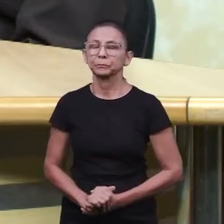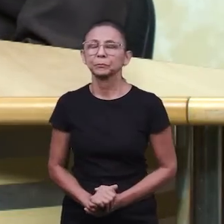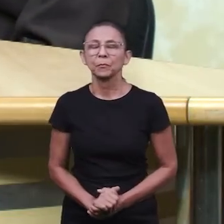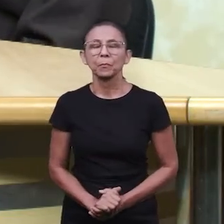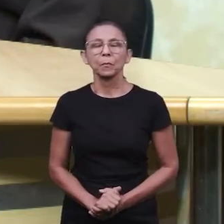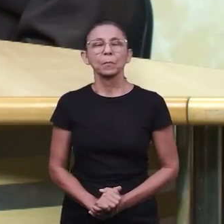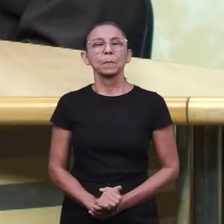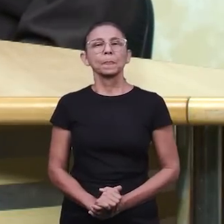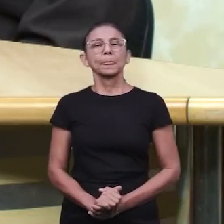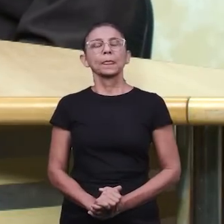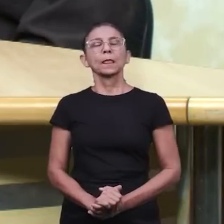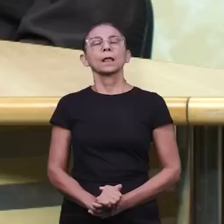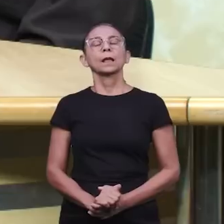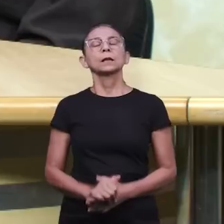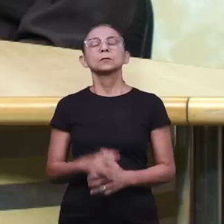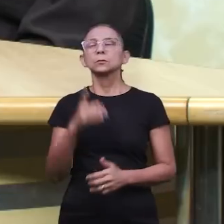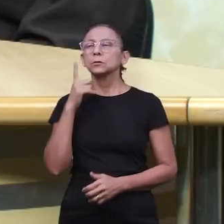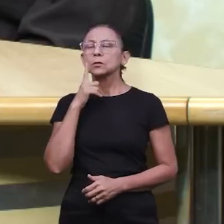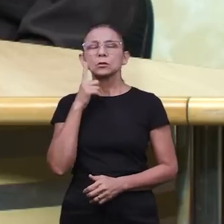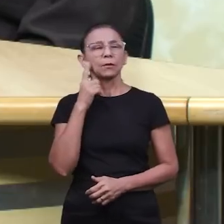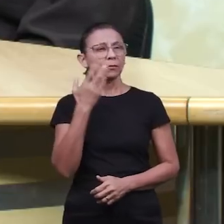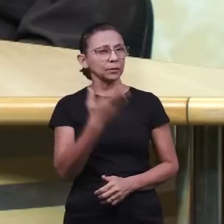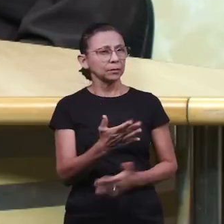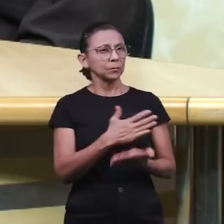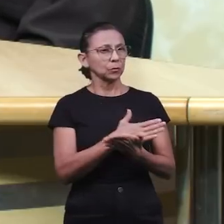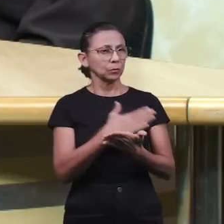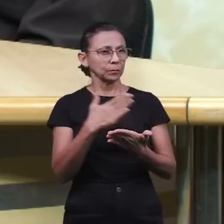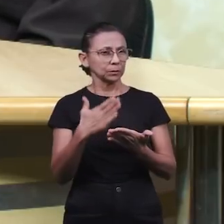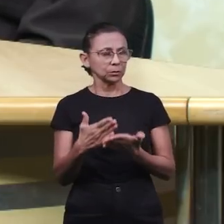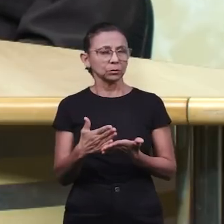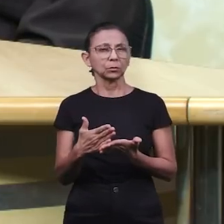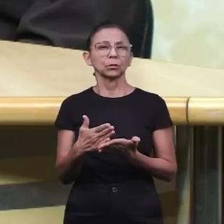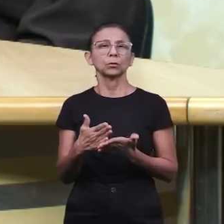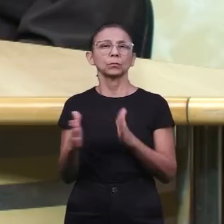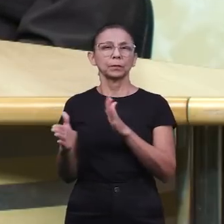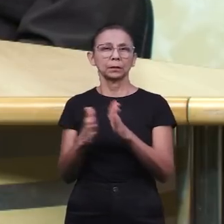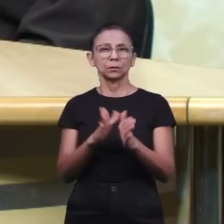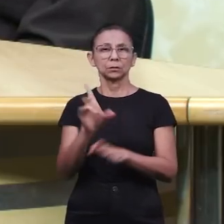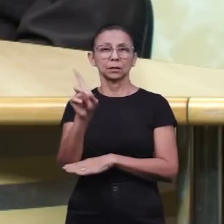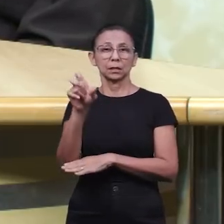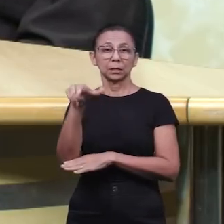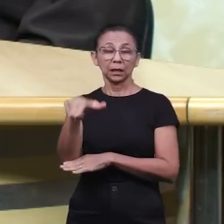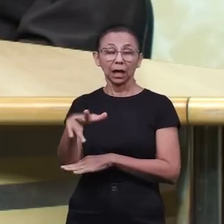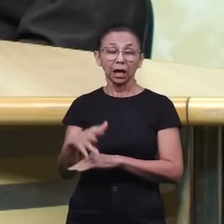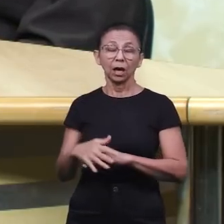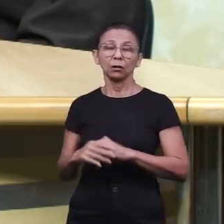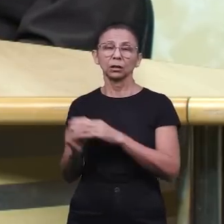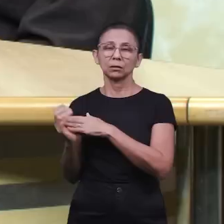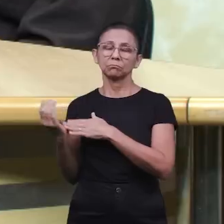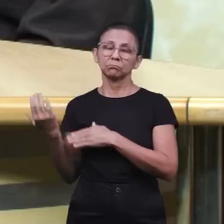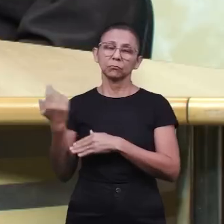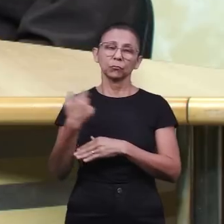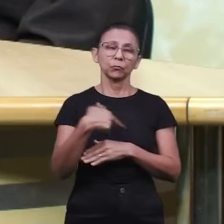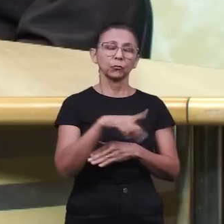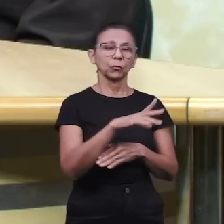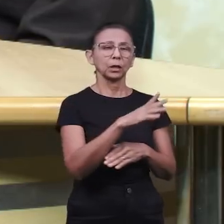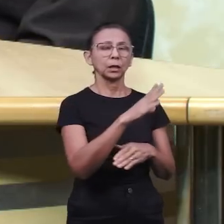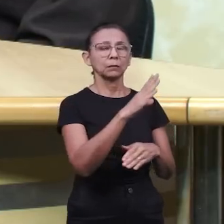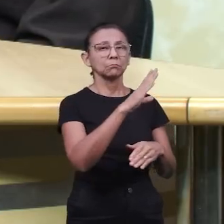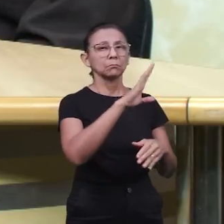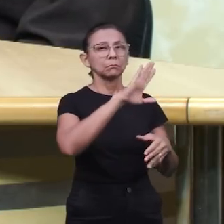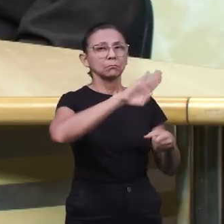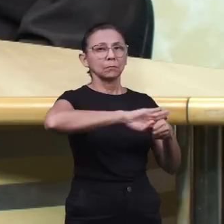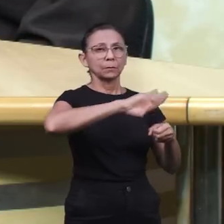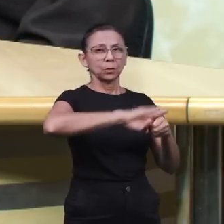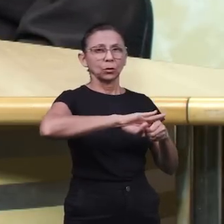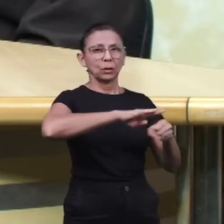no sentido da sua condução como cativo para a Babilônia e da experiência que teve em manter